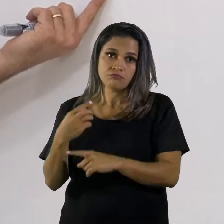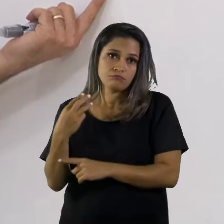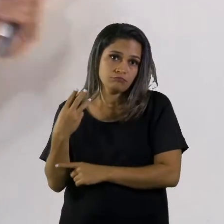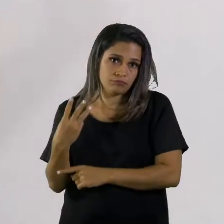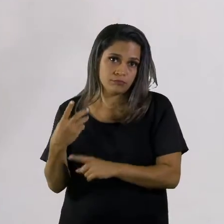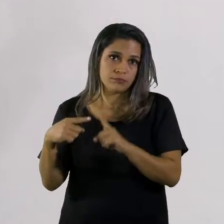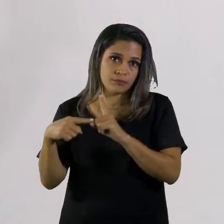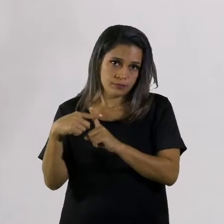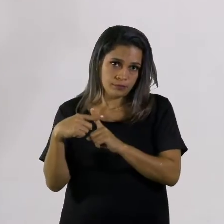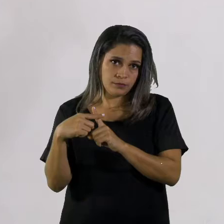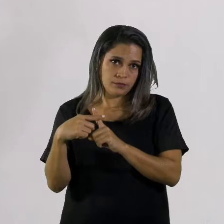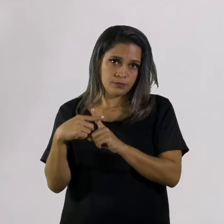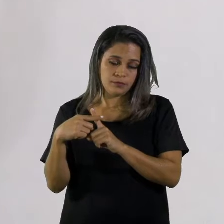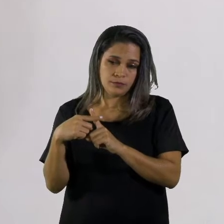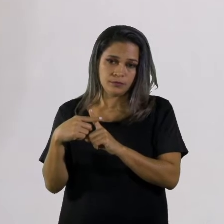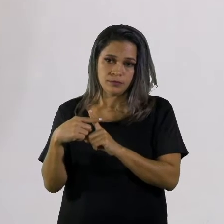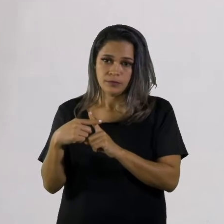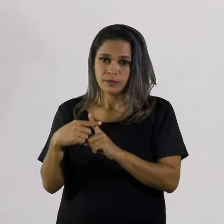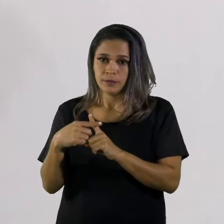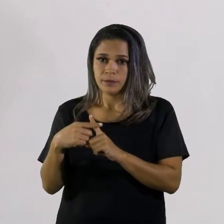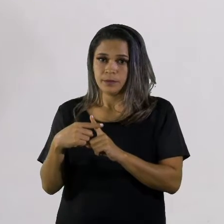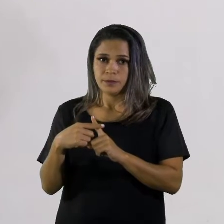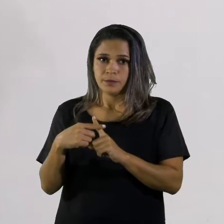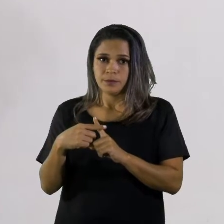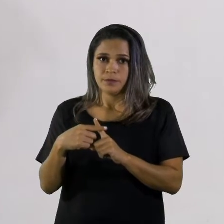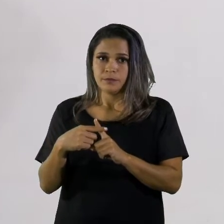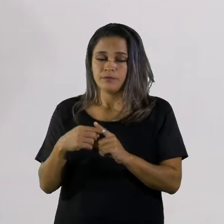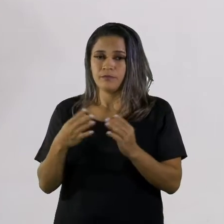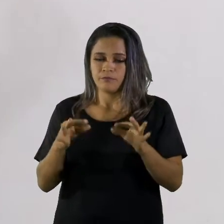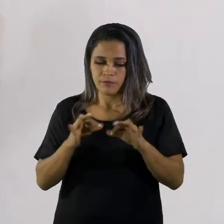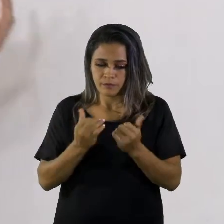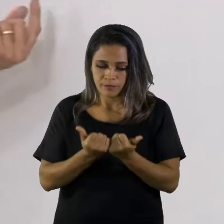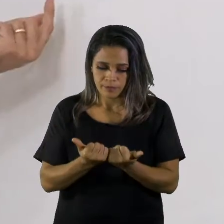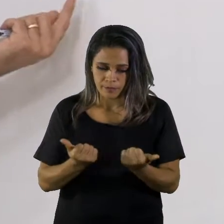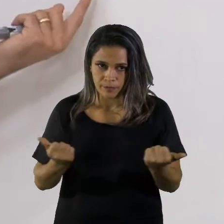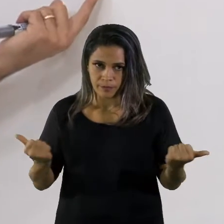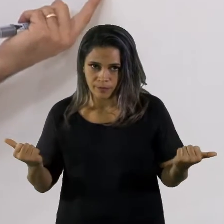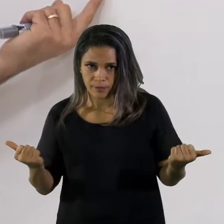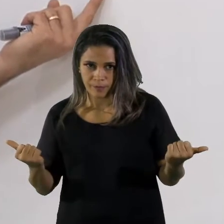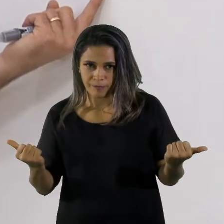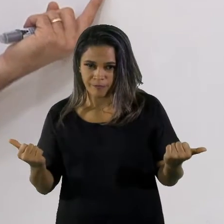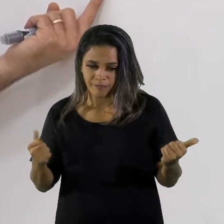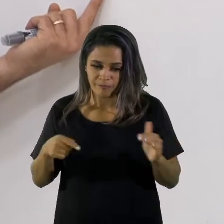Ou seja, se a gente fizer uma analogia com a reta numérica, seriam